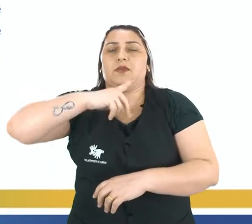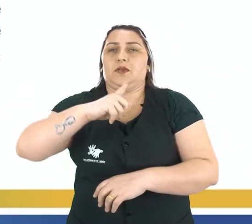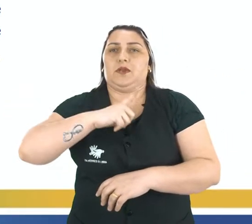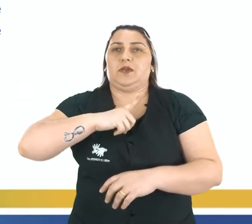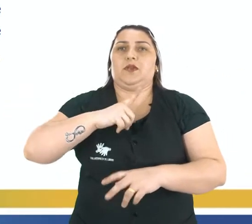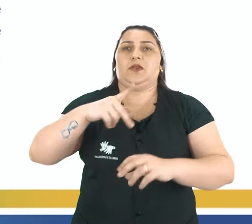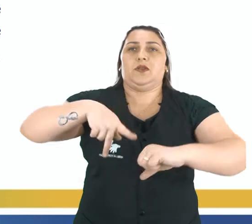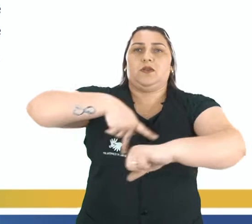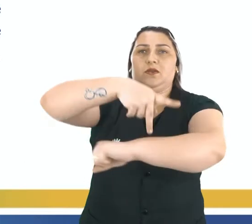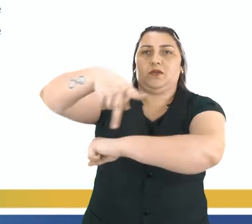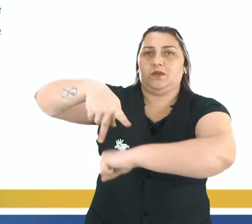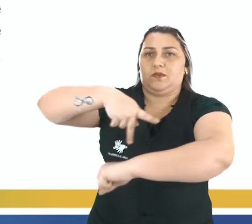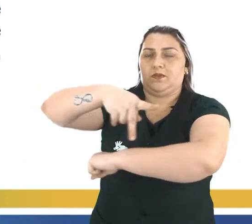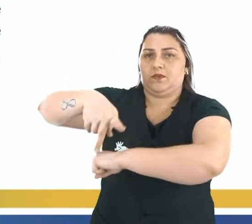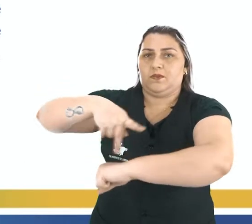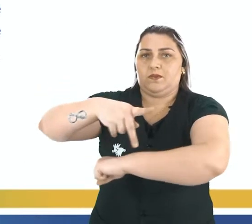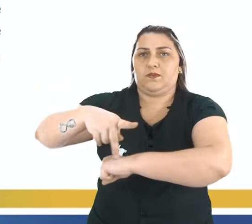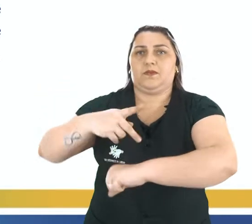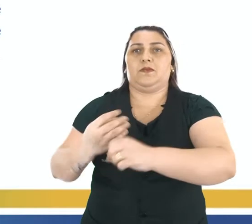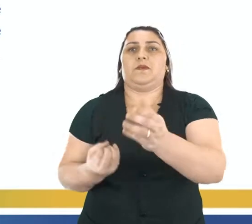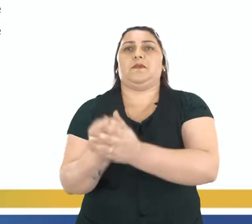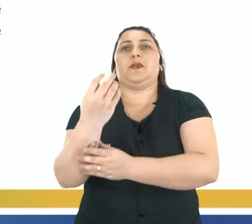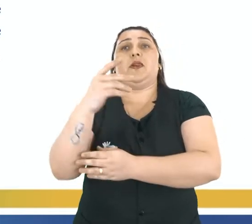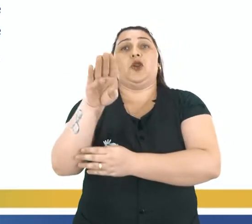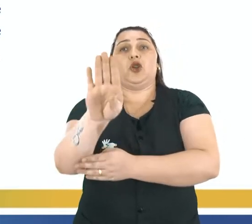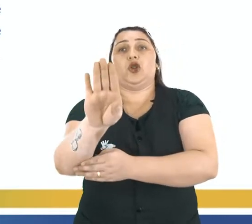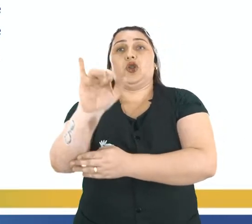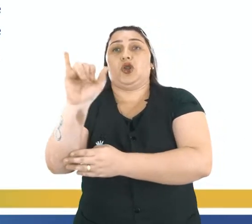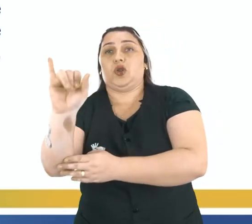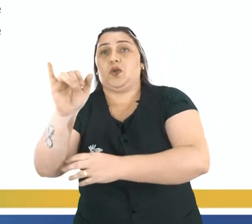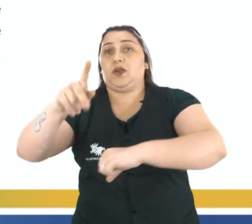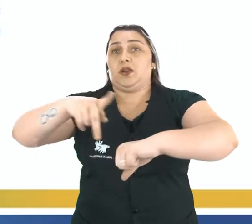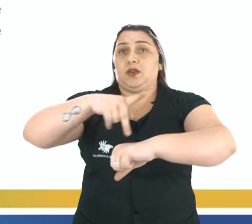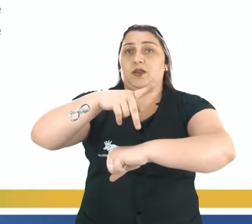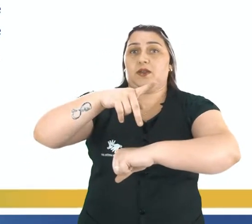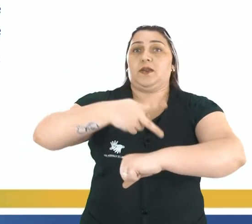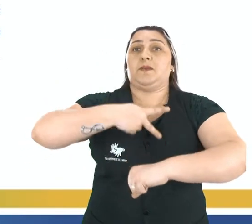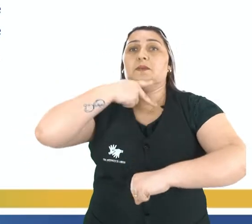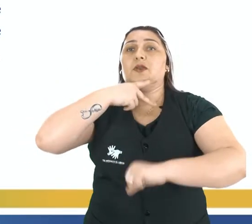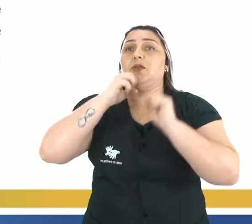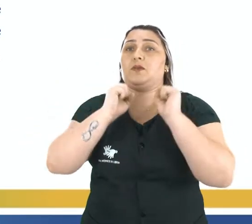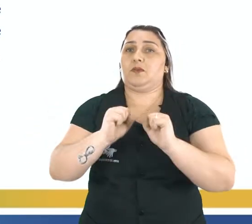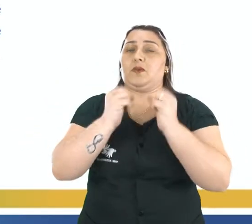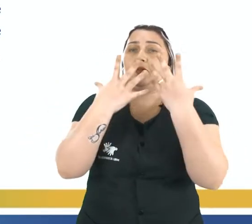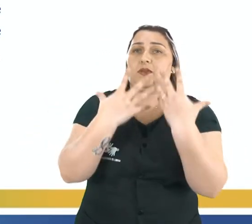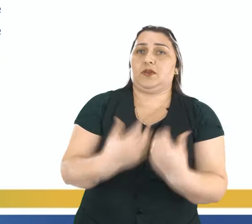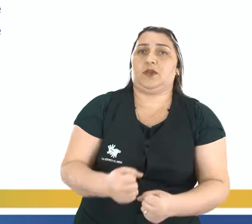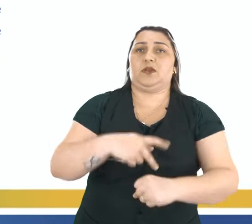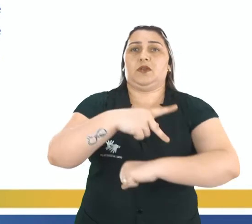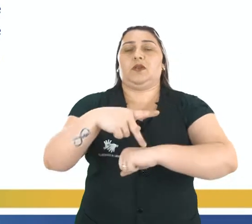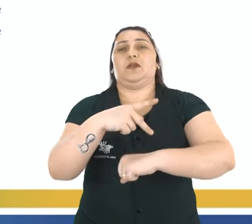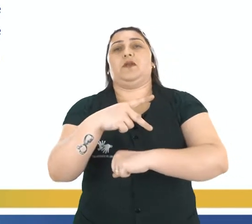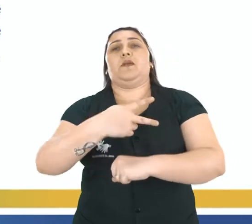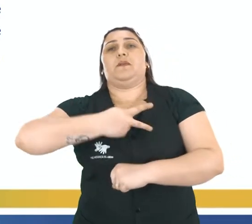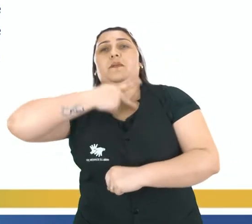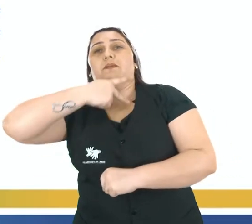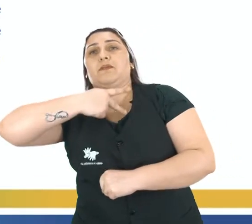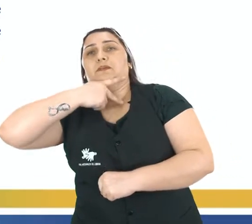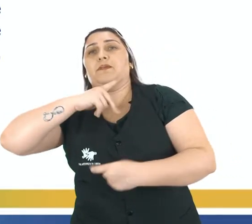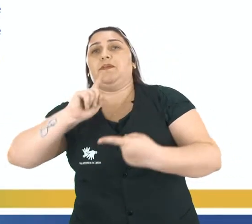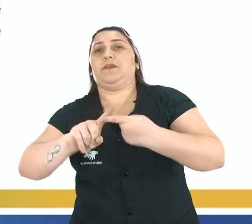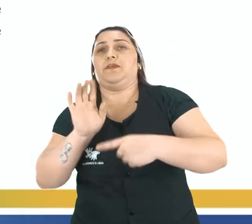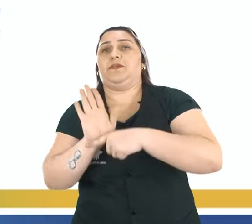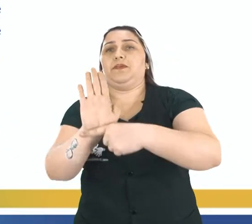no país, e aí vai dar origem ao bipartidarismo, só 2 partidos vão poder ser aceitos no país, que era o partido